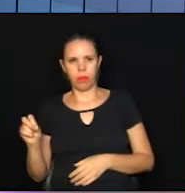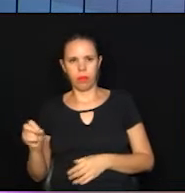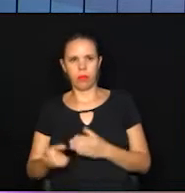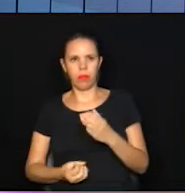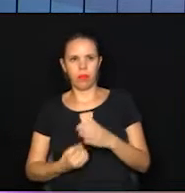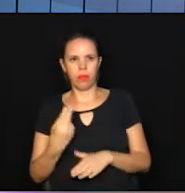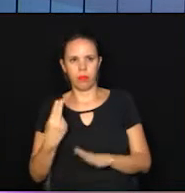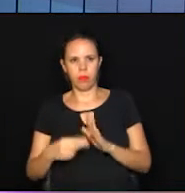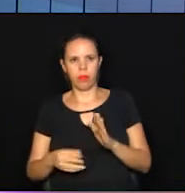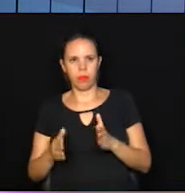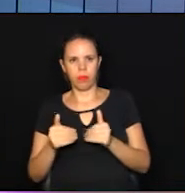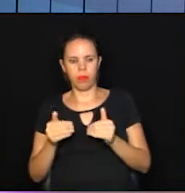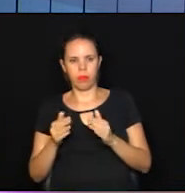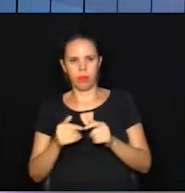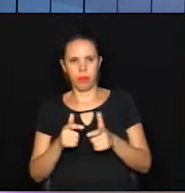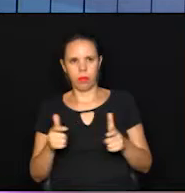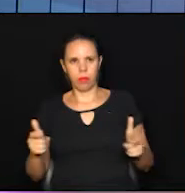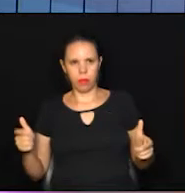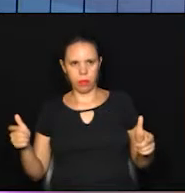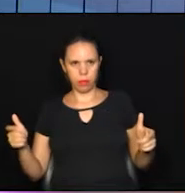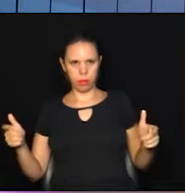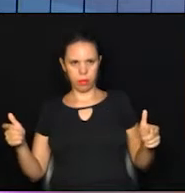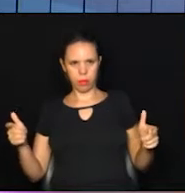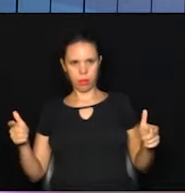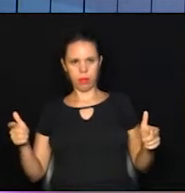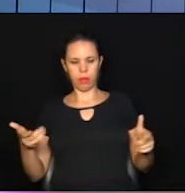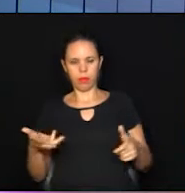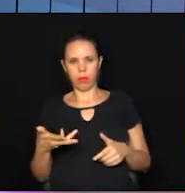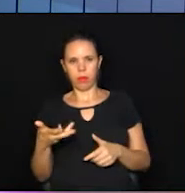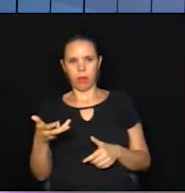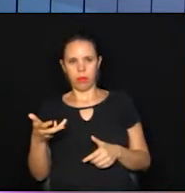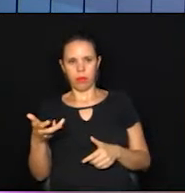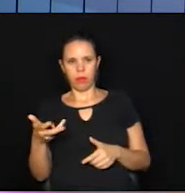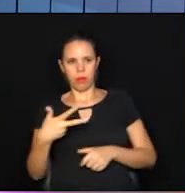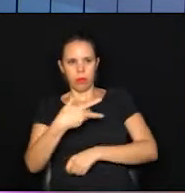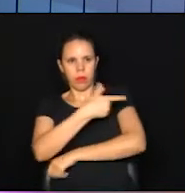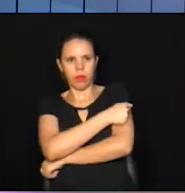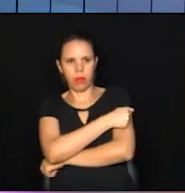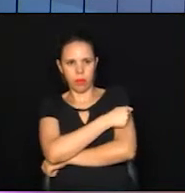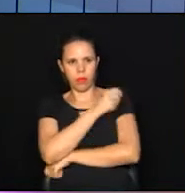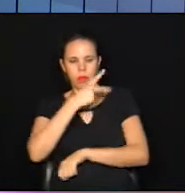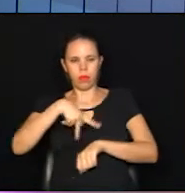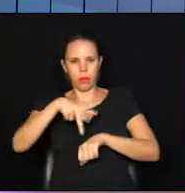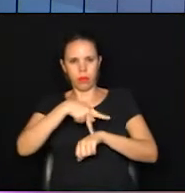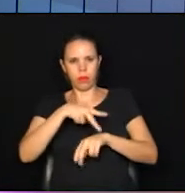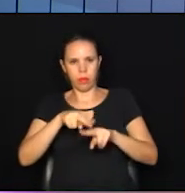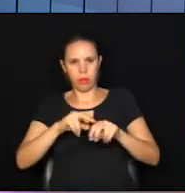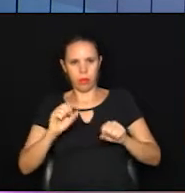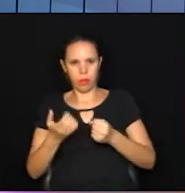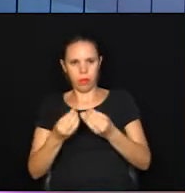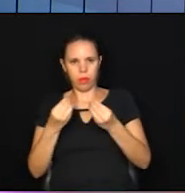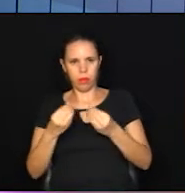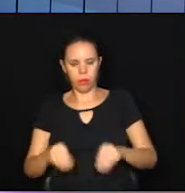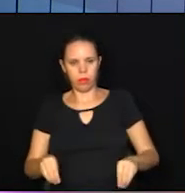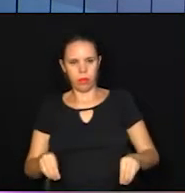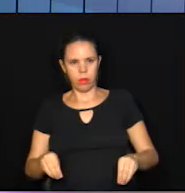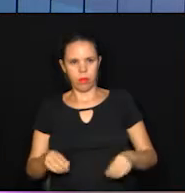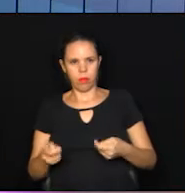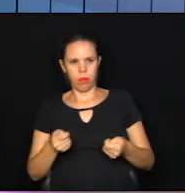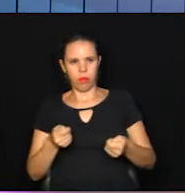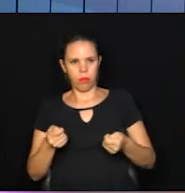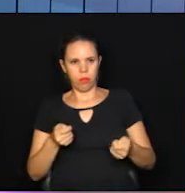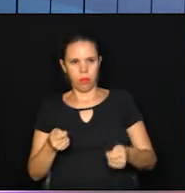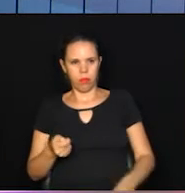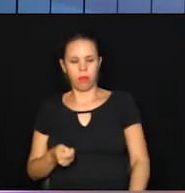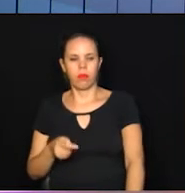renomados pedindo uma maior aceleração na vacinação do nosso país por conta do impacto na